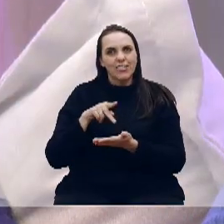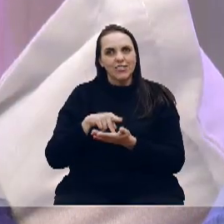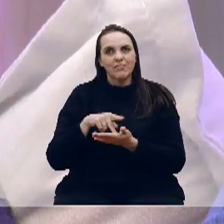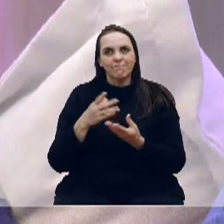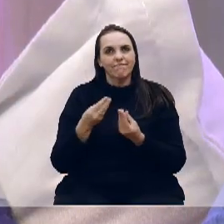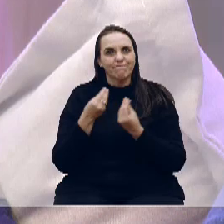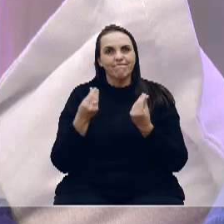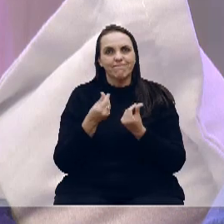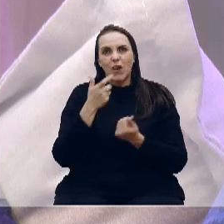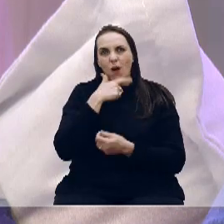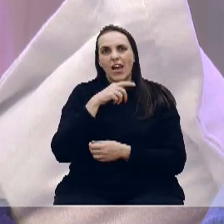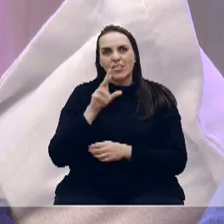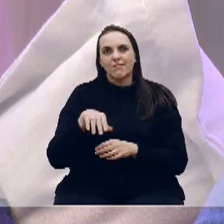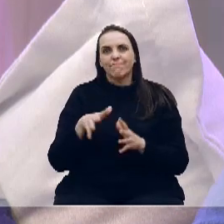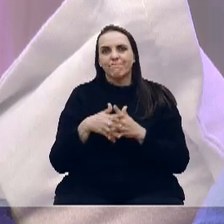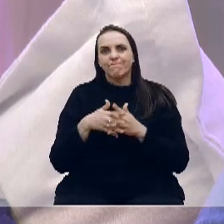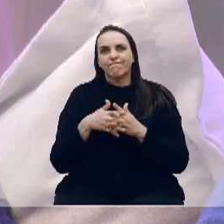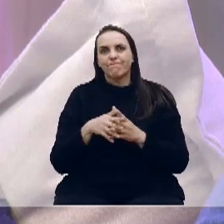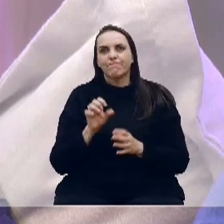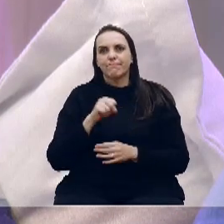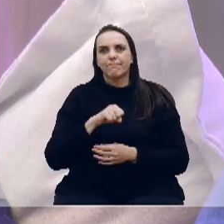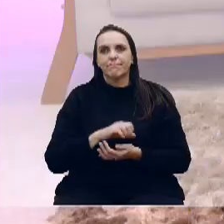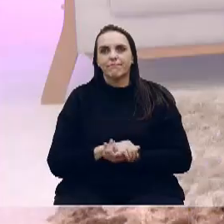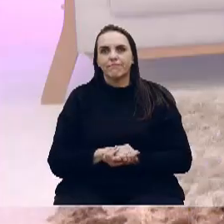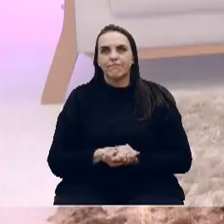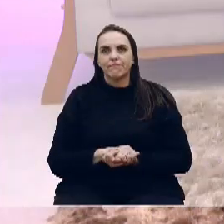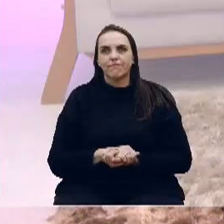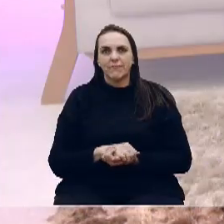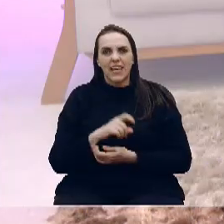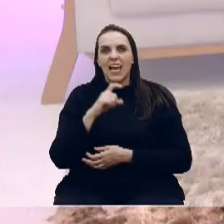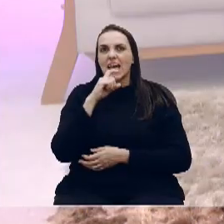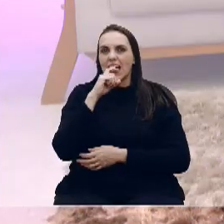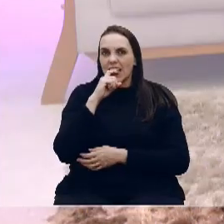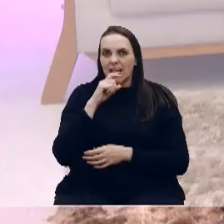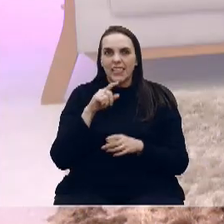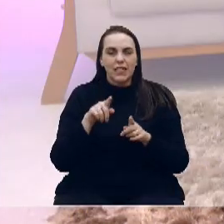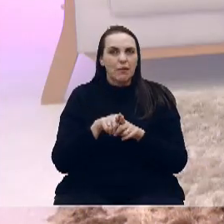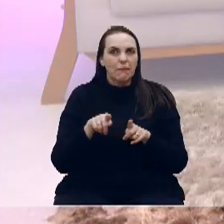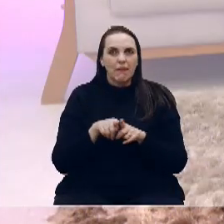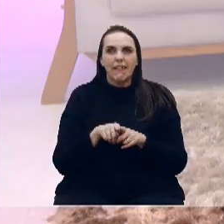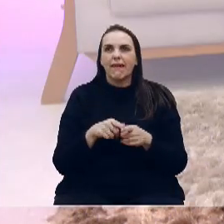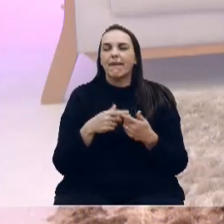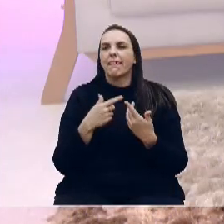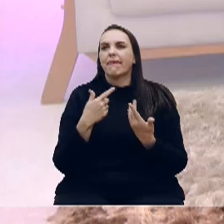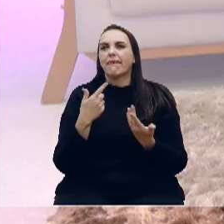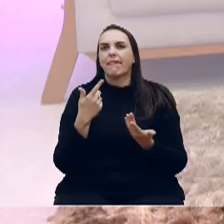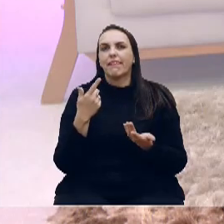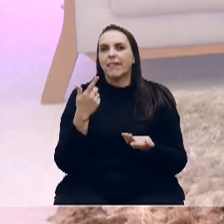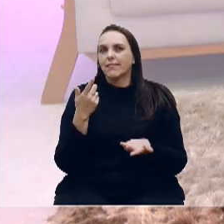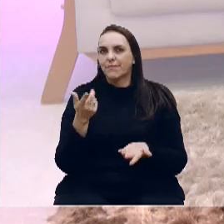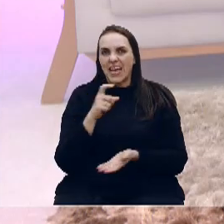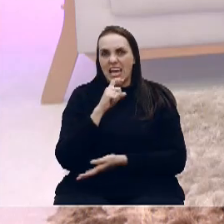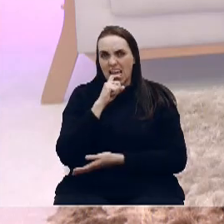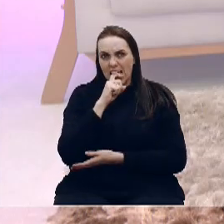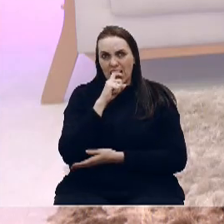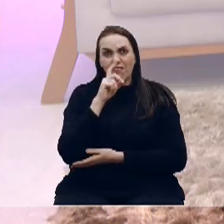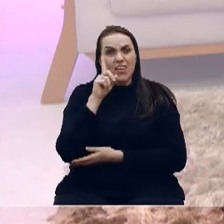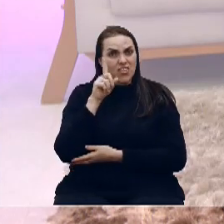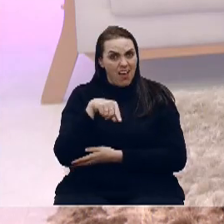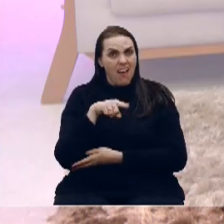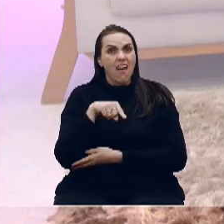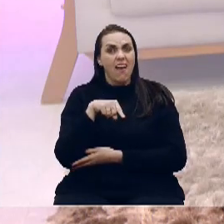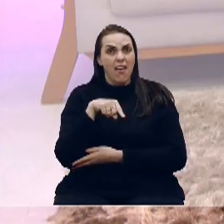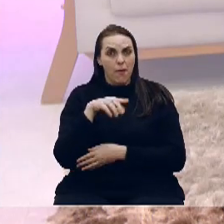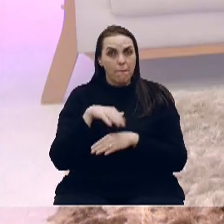Acho que tem muito a ver também. A inveja, às vezes. Inveja, isso, né? Que às vezes não é... A inveja, eu acho que é o maior